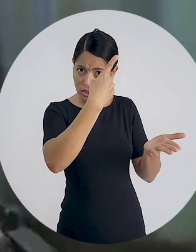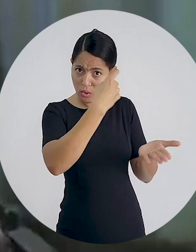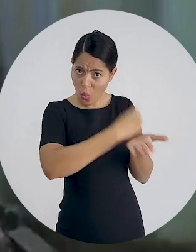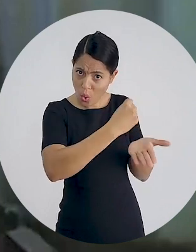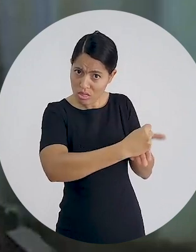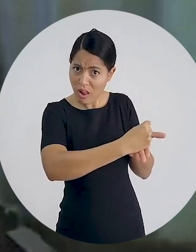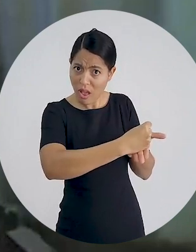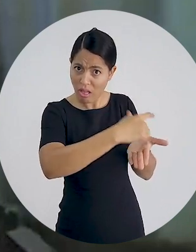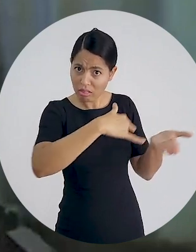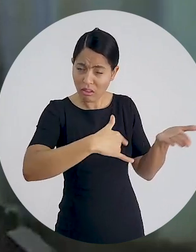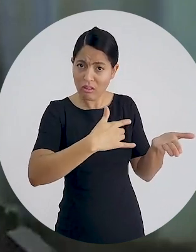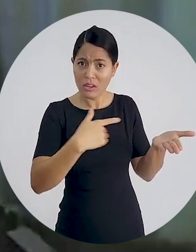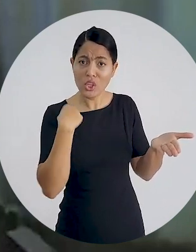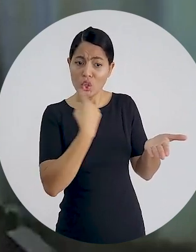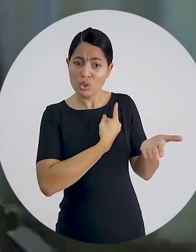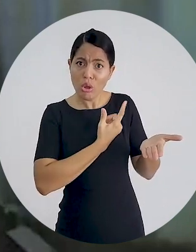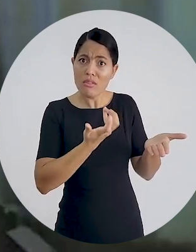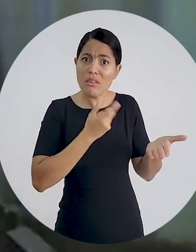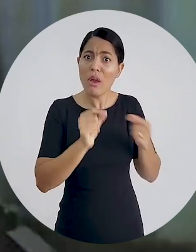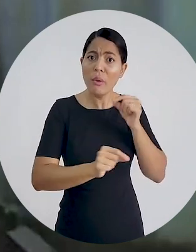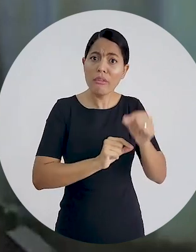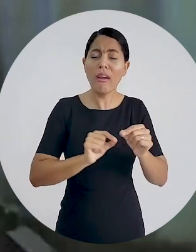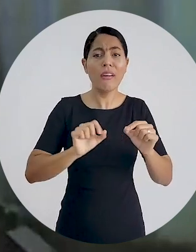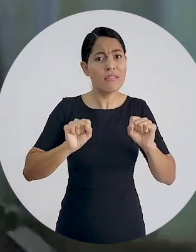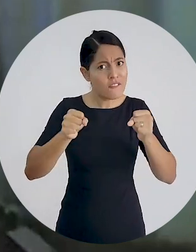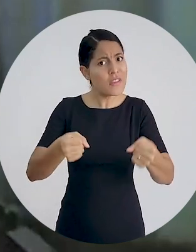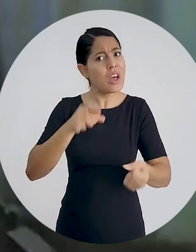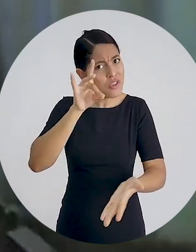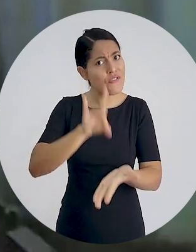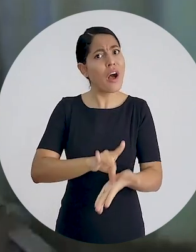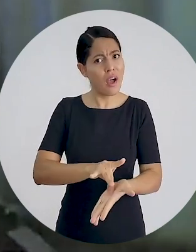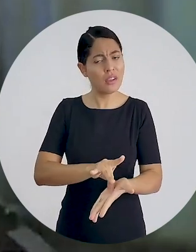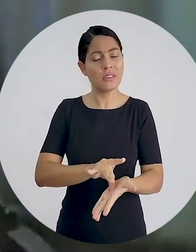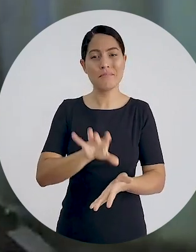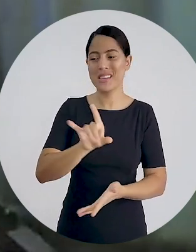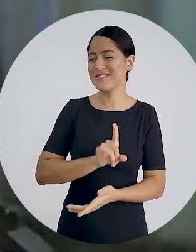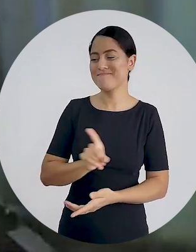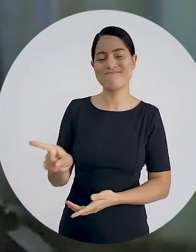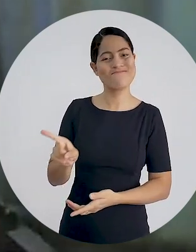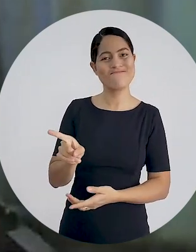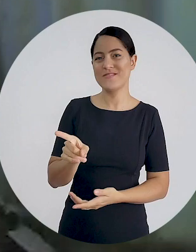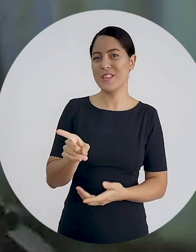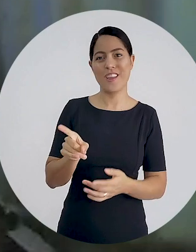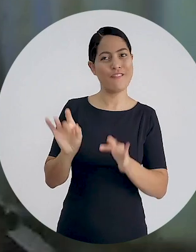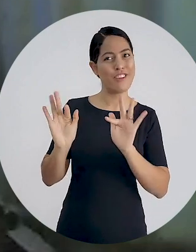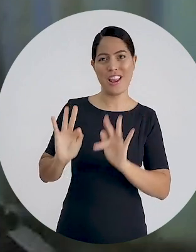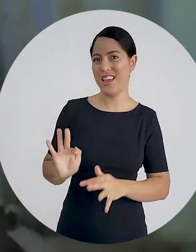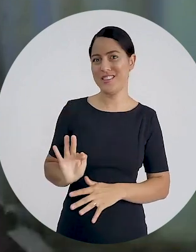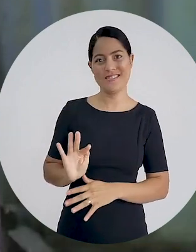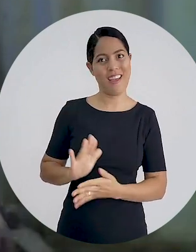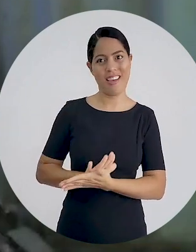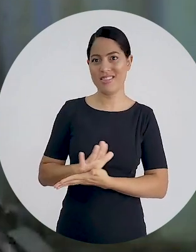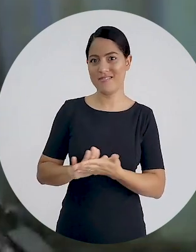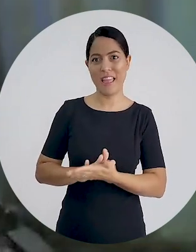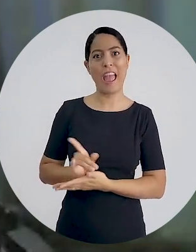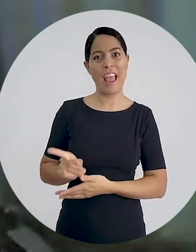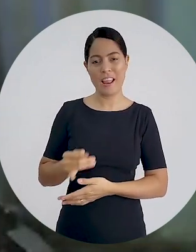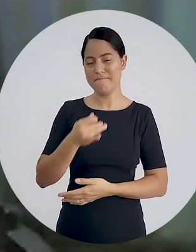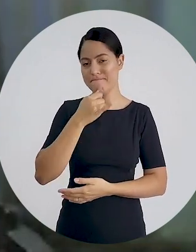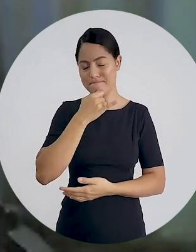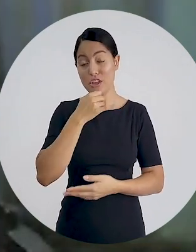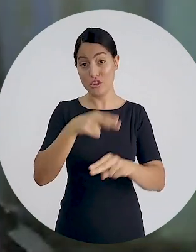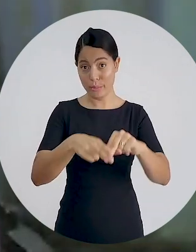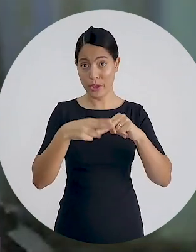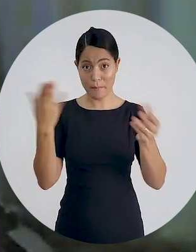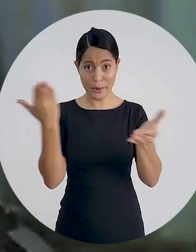advogada e um advogado, e a parte, né, adversa, insatisfeita ali,